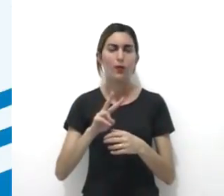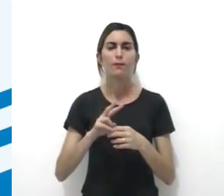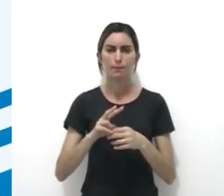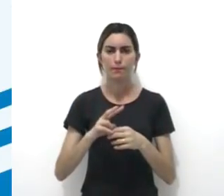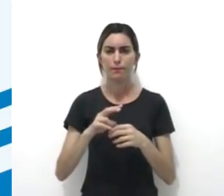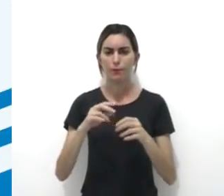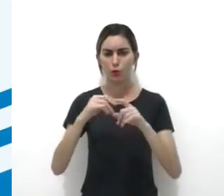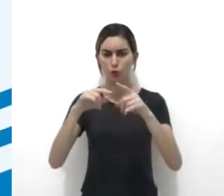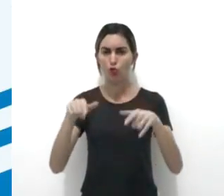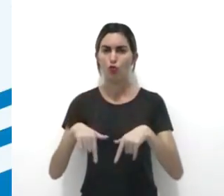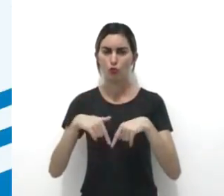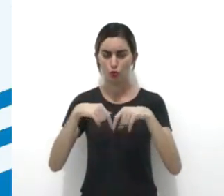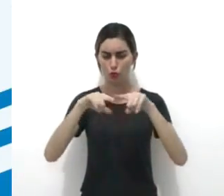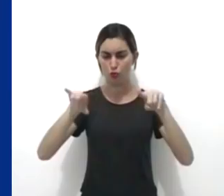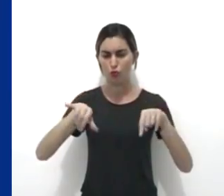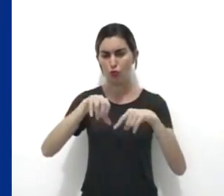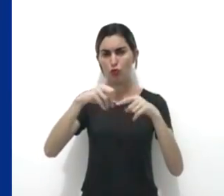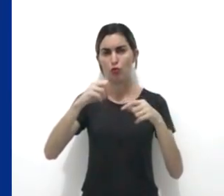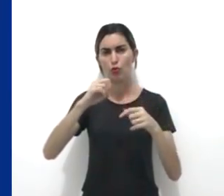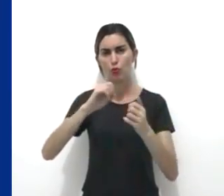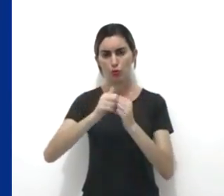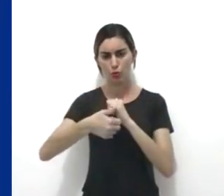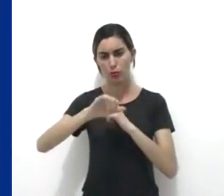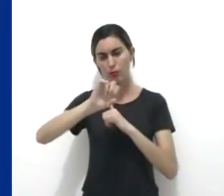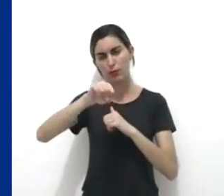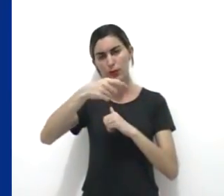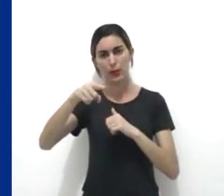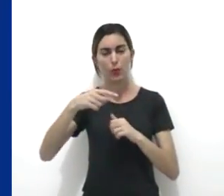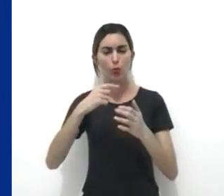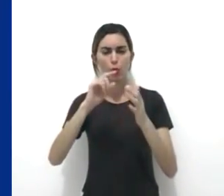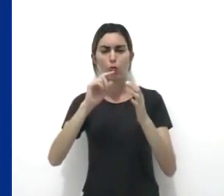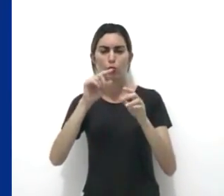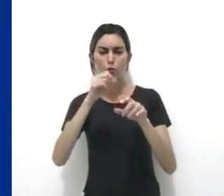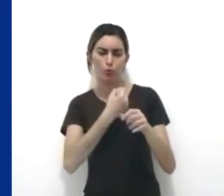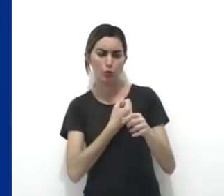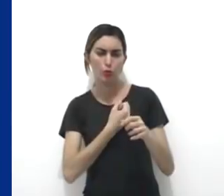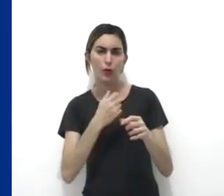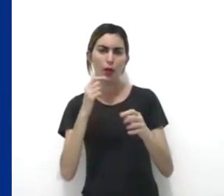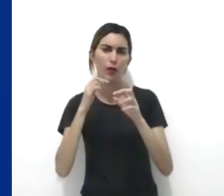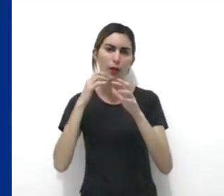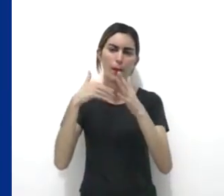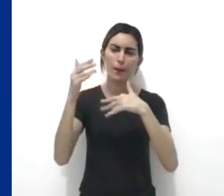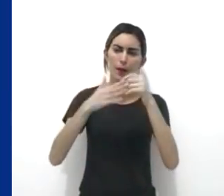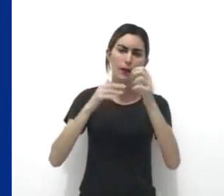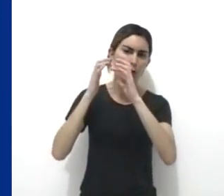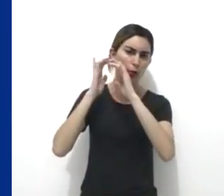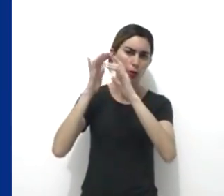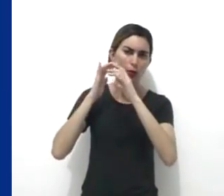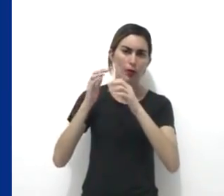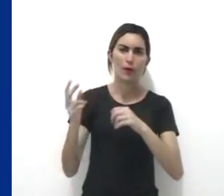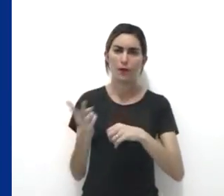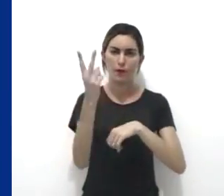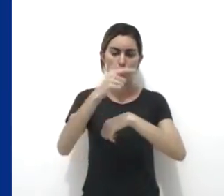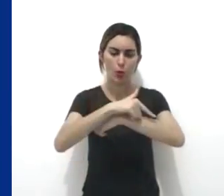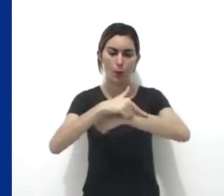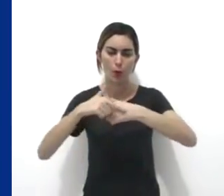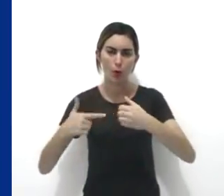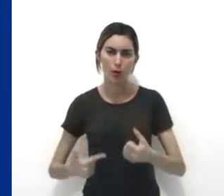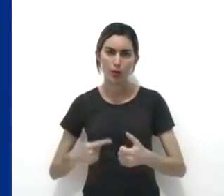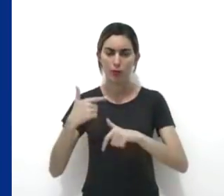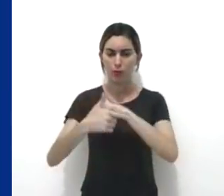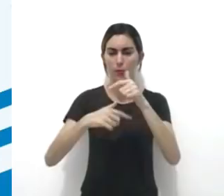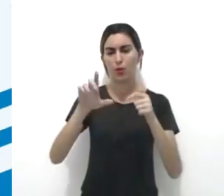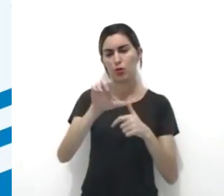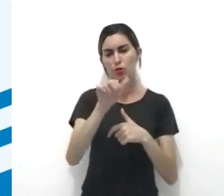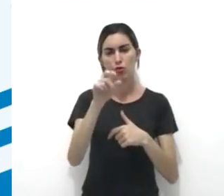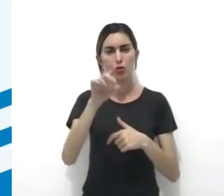historicidade desse jogo de salão. Segundo, enumere as habilidades cognitivas e valores morais trabalhados no xadrez. Ou